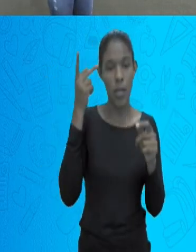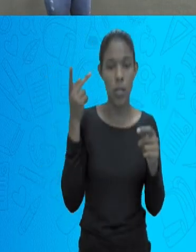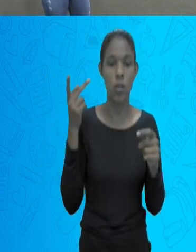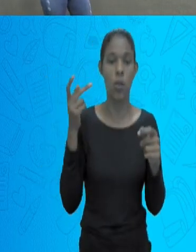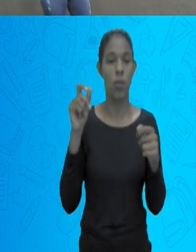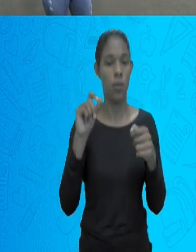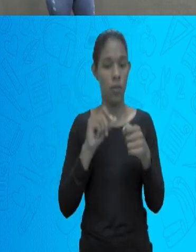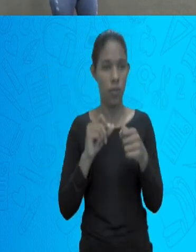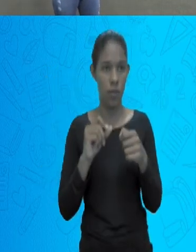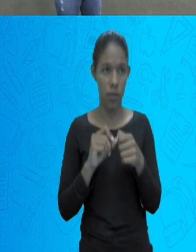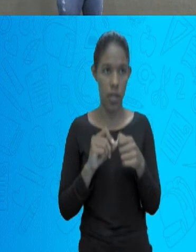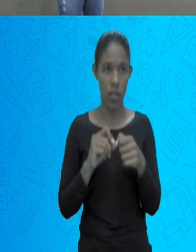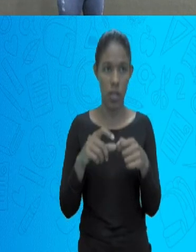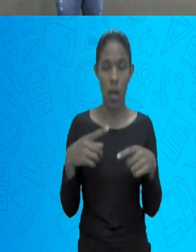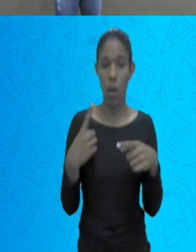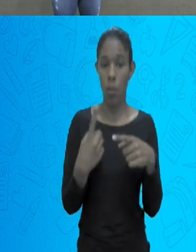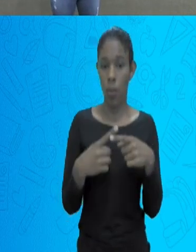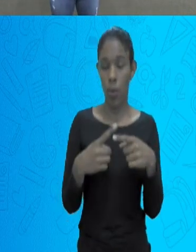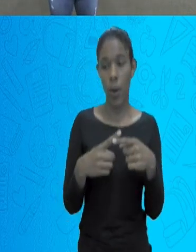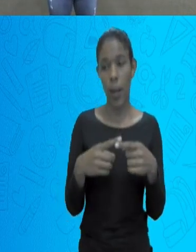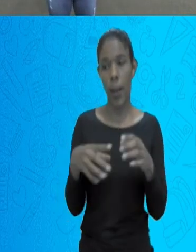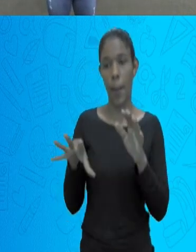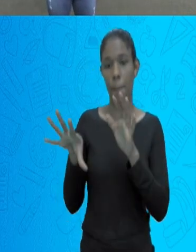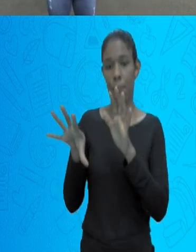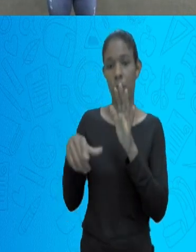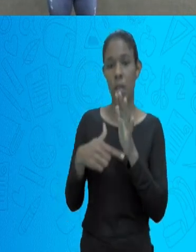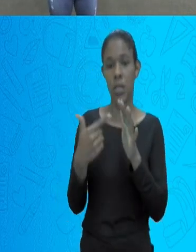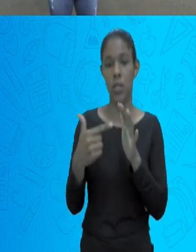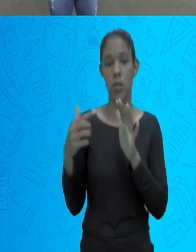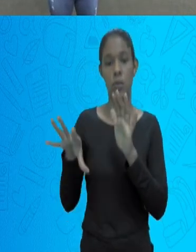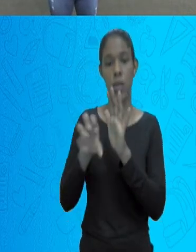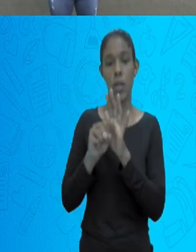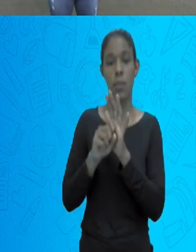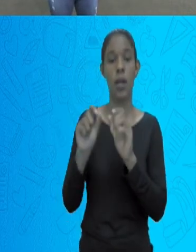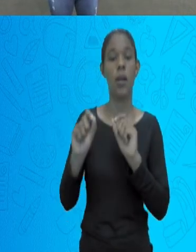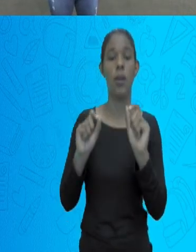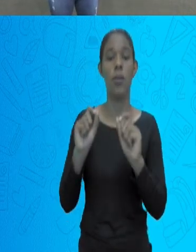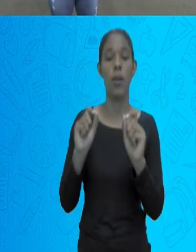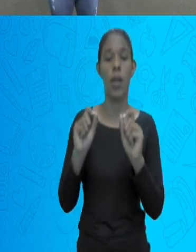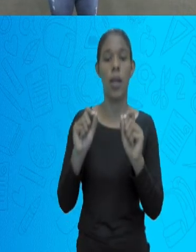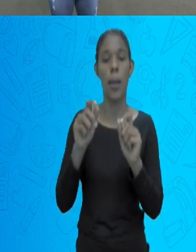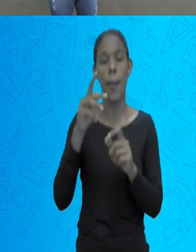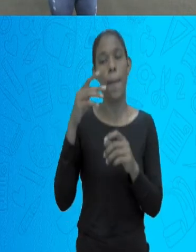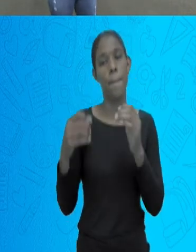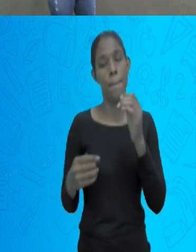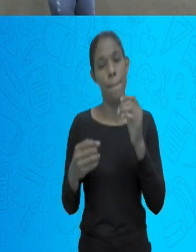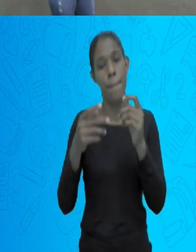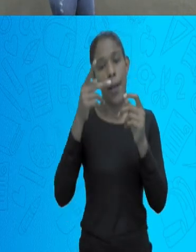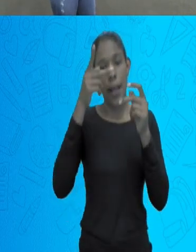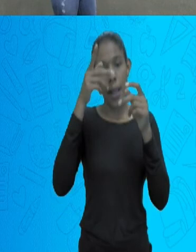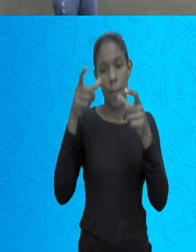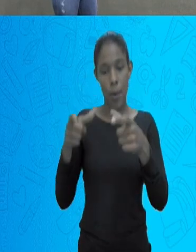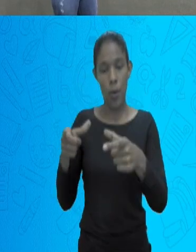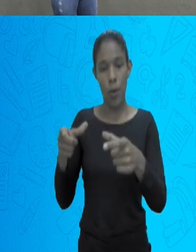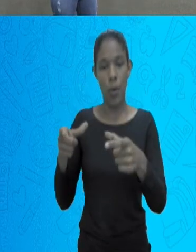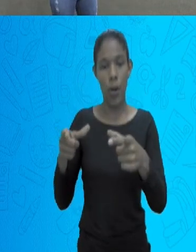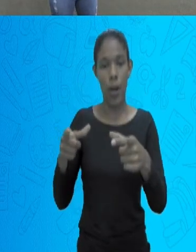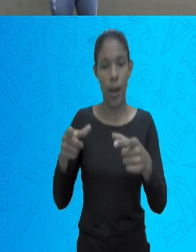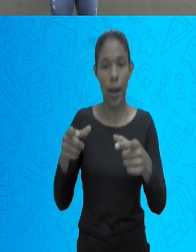humanizada, apesar de estar em um lugar que a gente chama de natural, por ser, né, a floresta, mas aqui ela